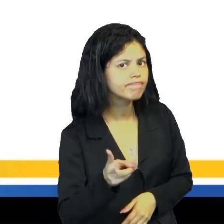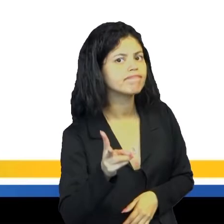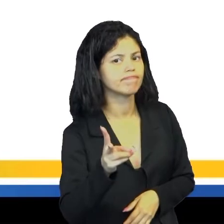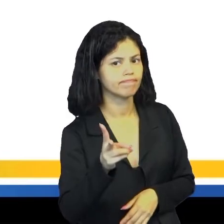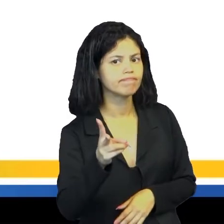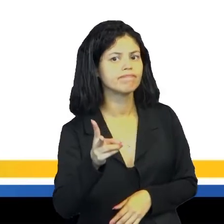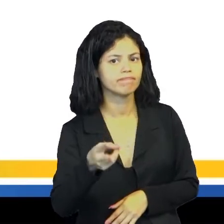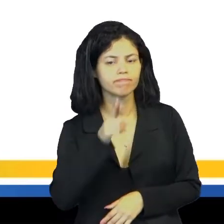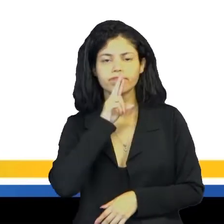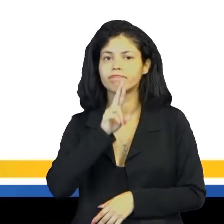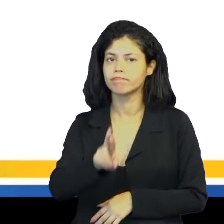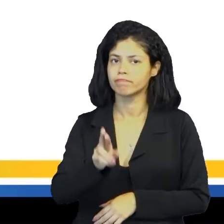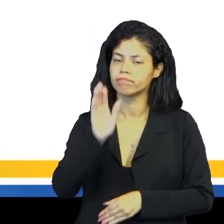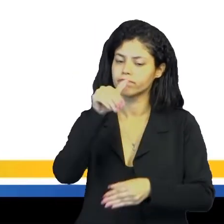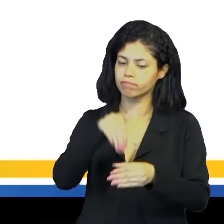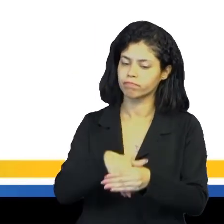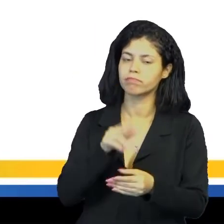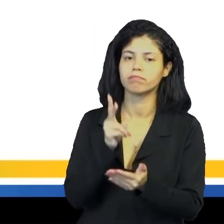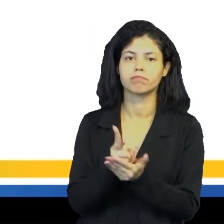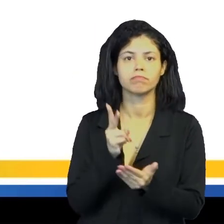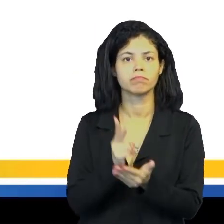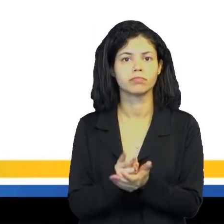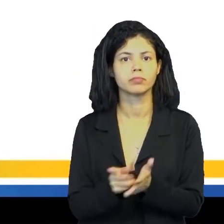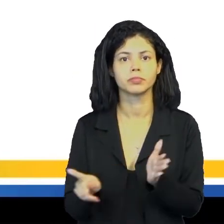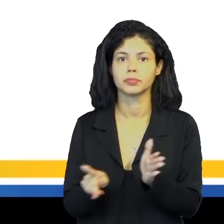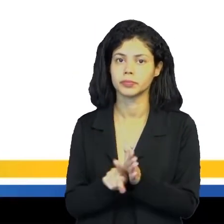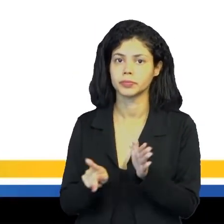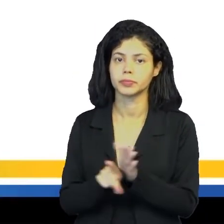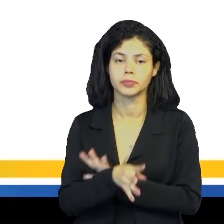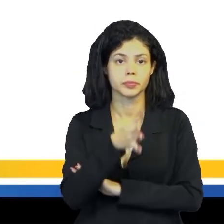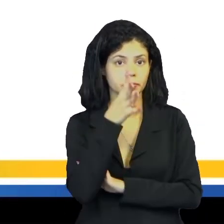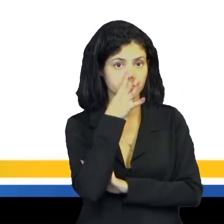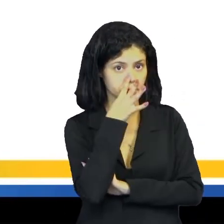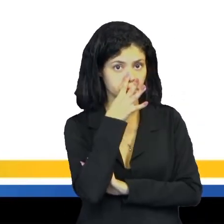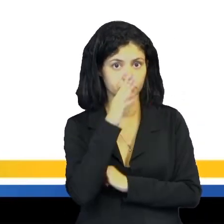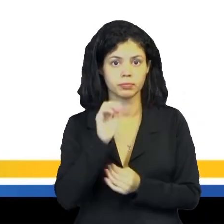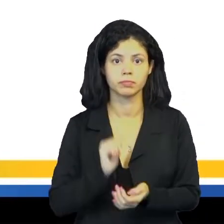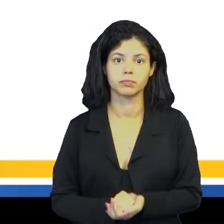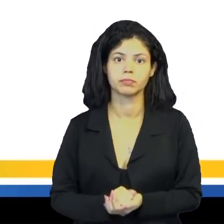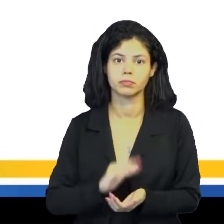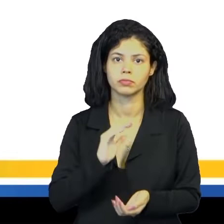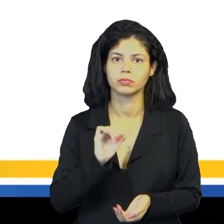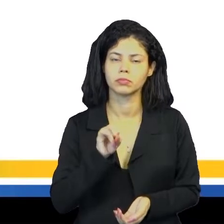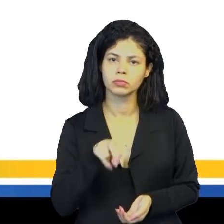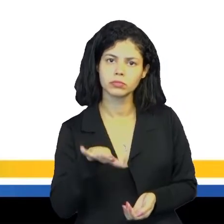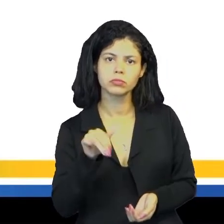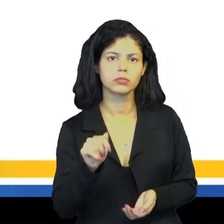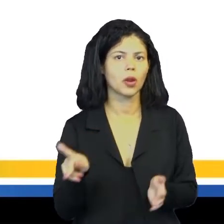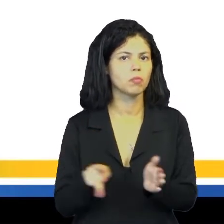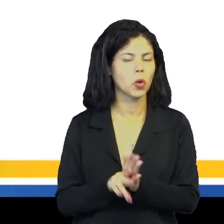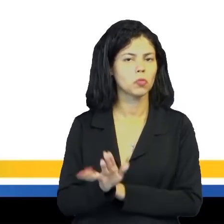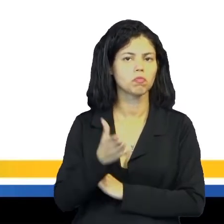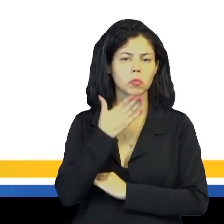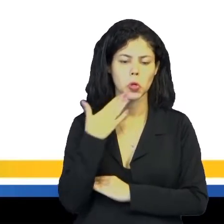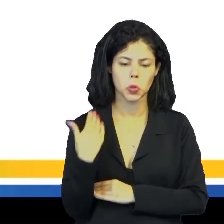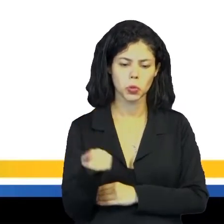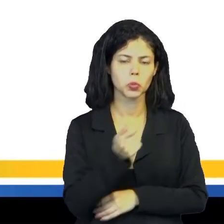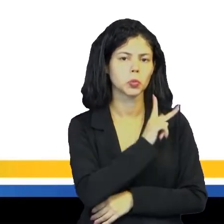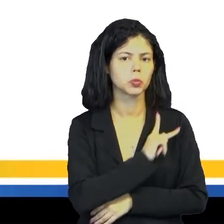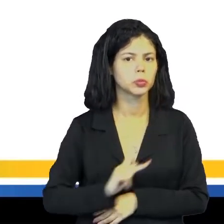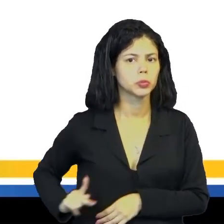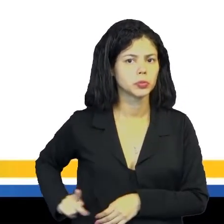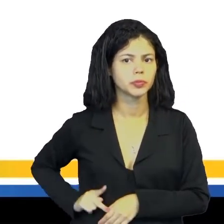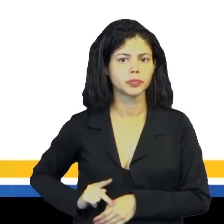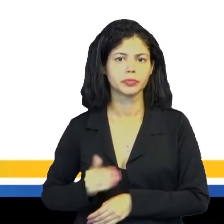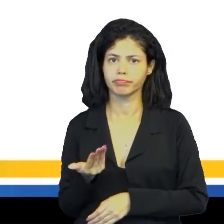O resultado das eleições estava a cargo da comissão verificadora. Essa comissão era favorável ao presidente e não era